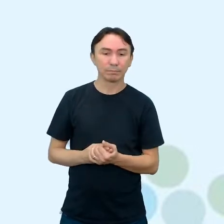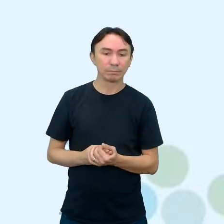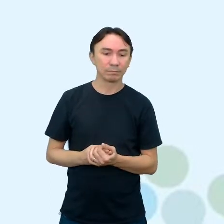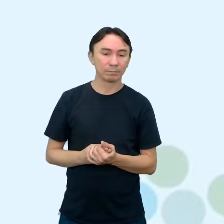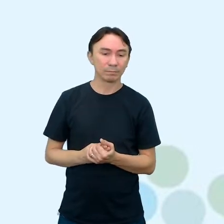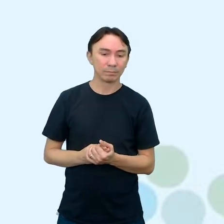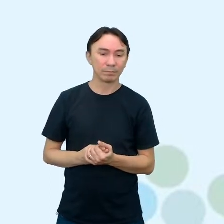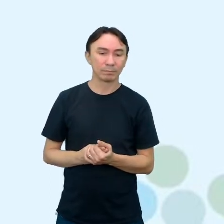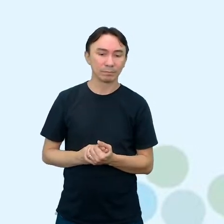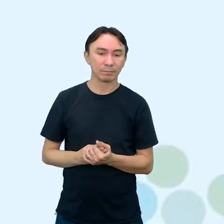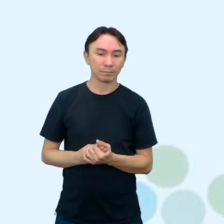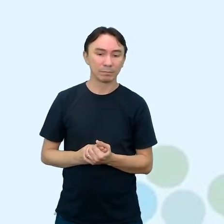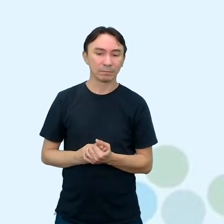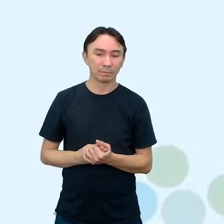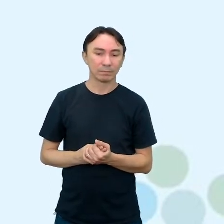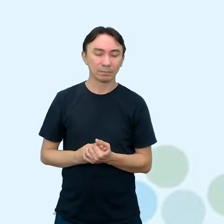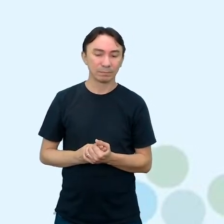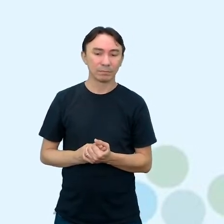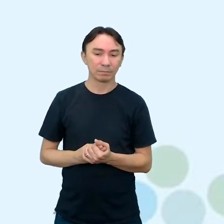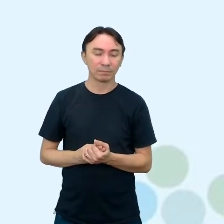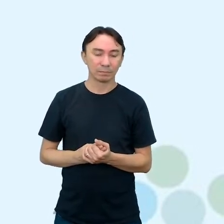das fontes.